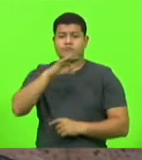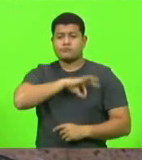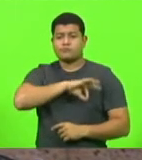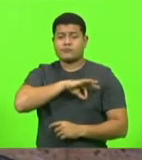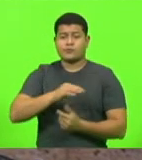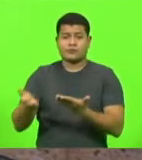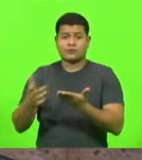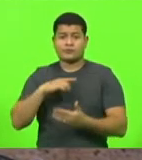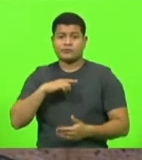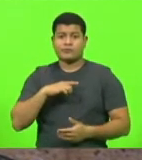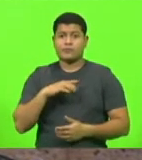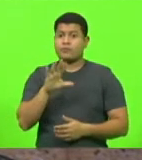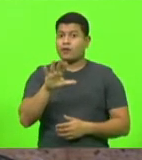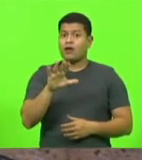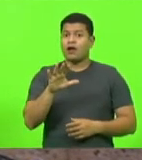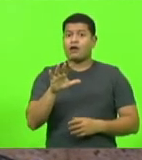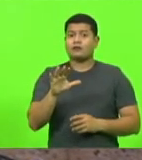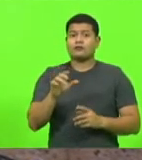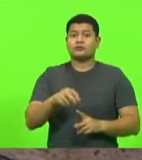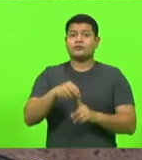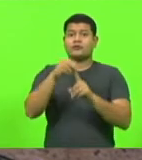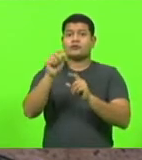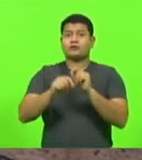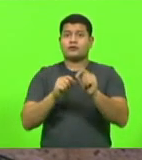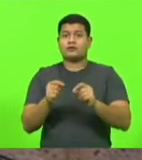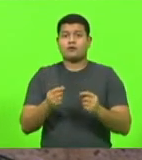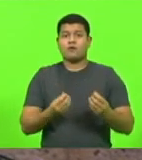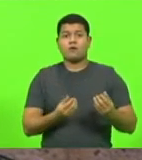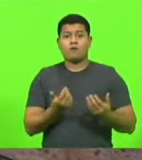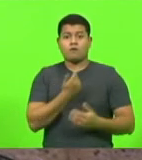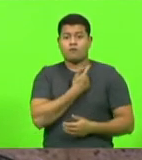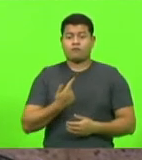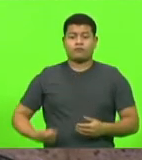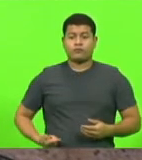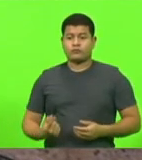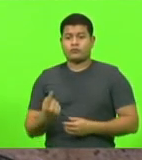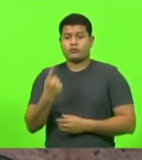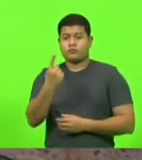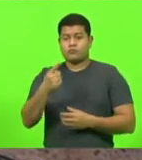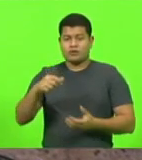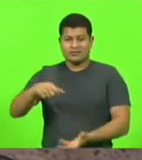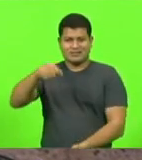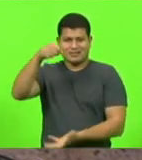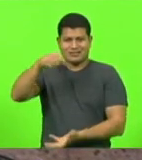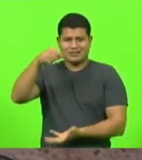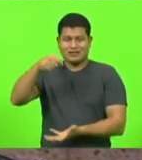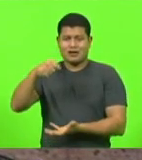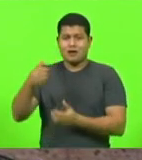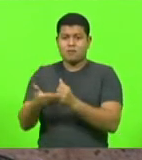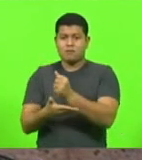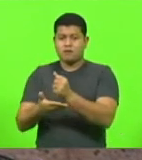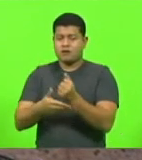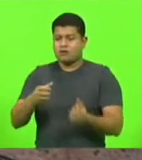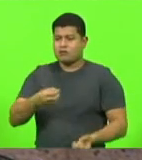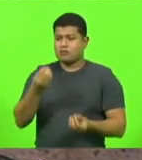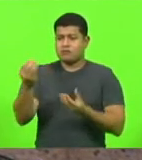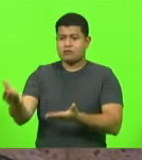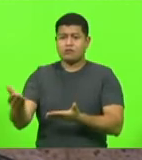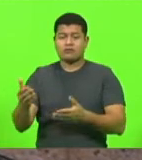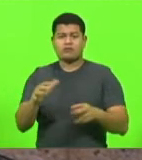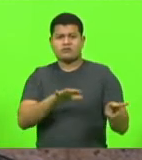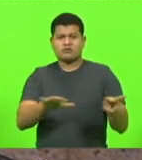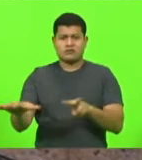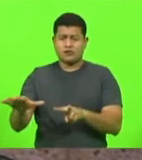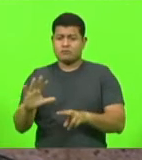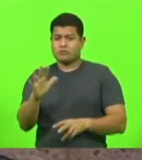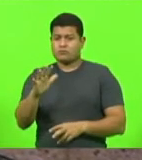Detalhe, o governo distribuiu uma cesta básica, que, segundo ele, daria para uma semana, mais ou menos,